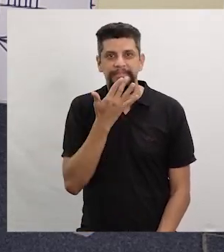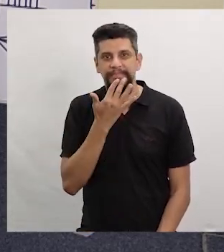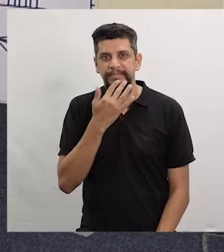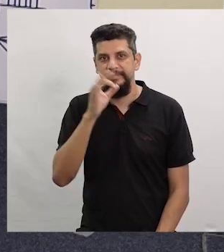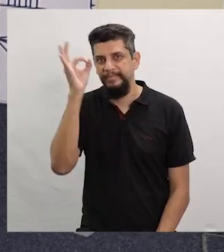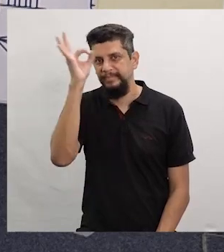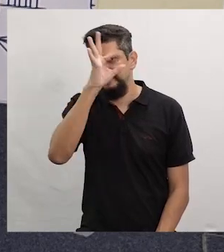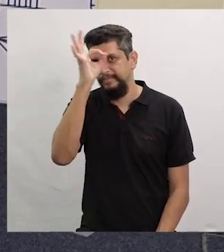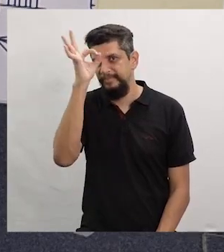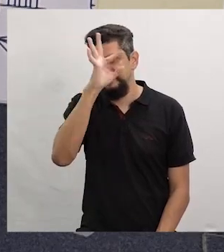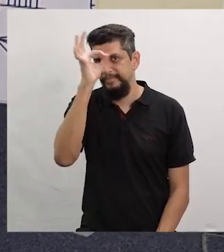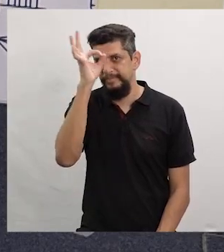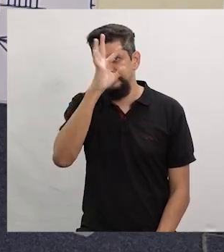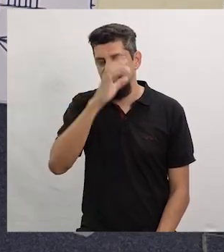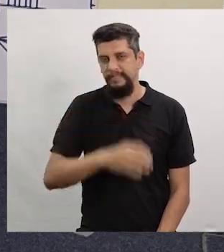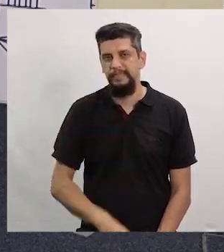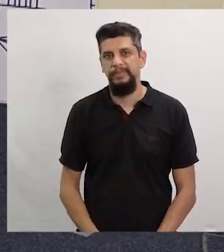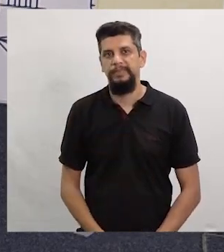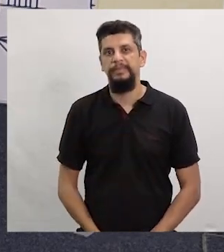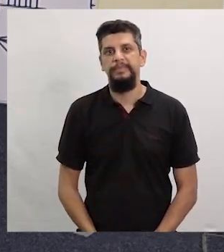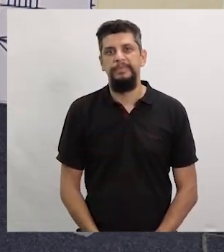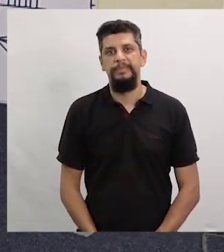Ô muito